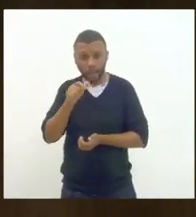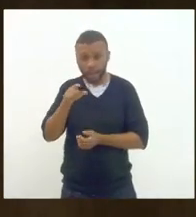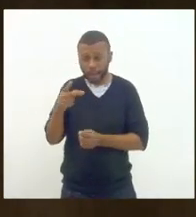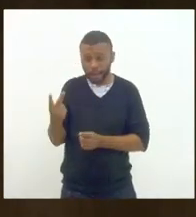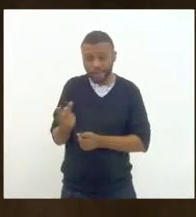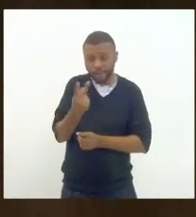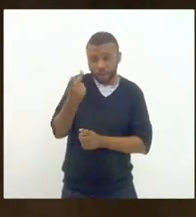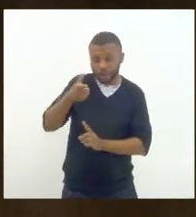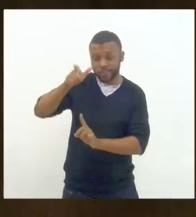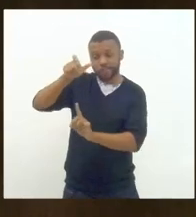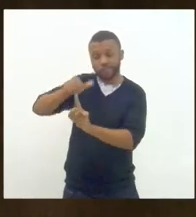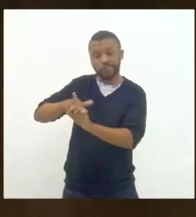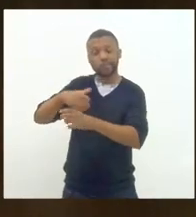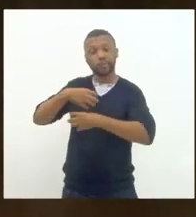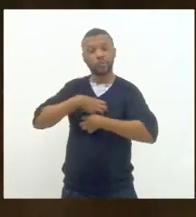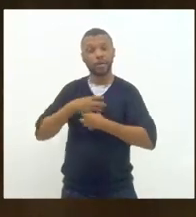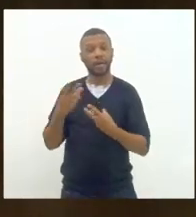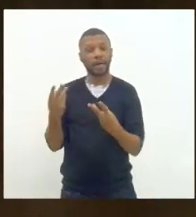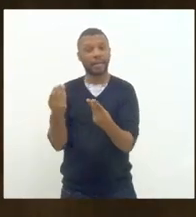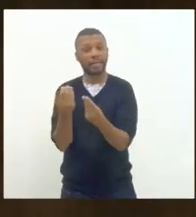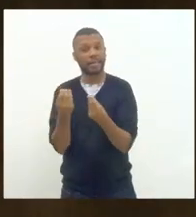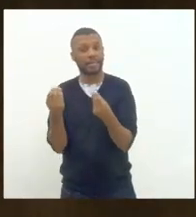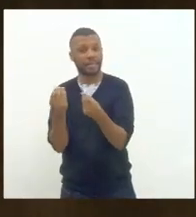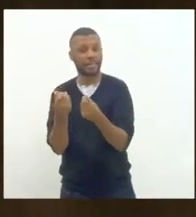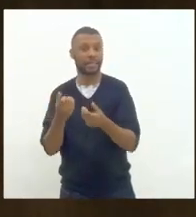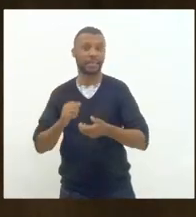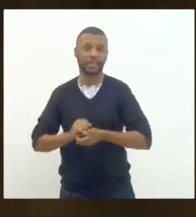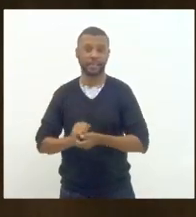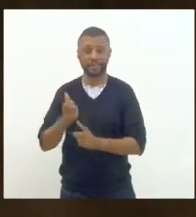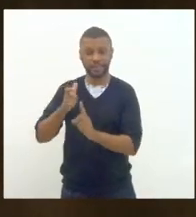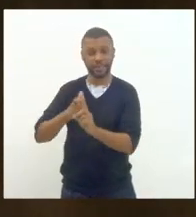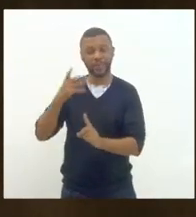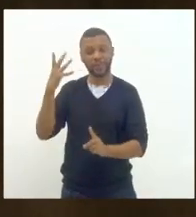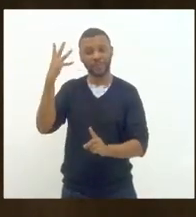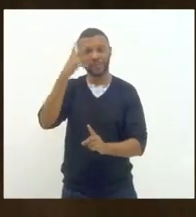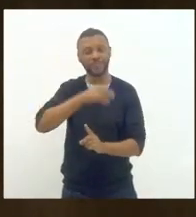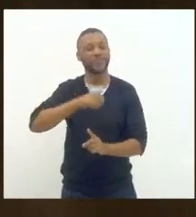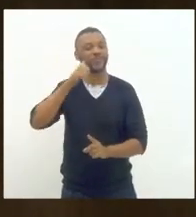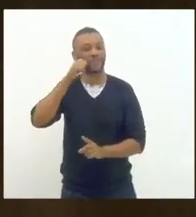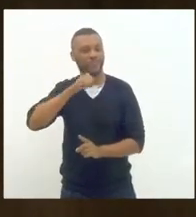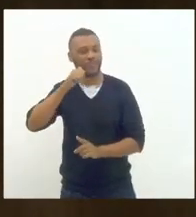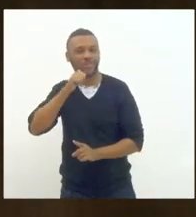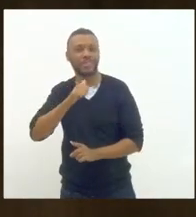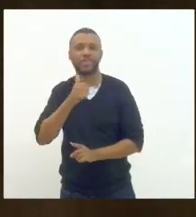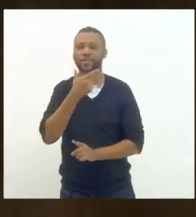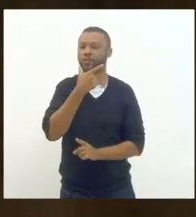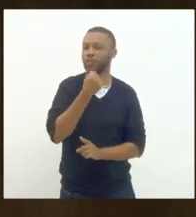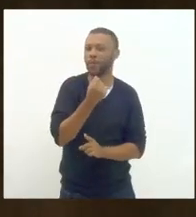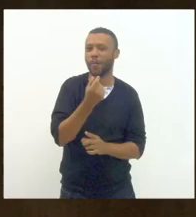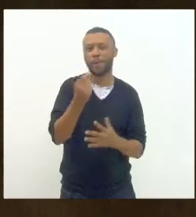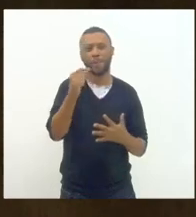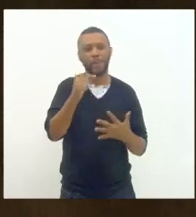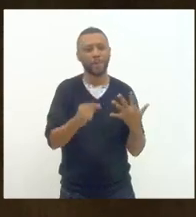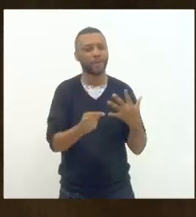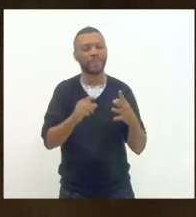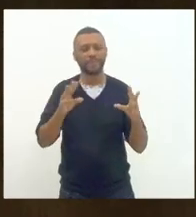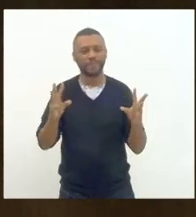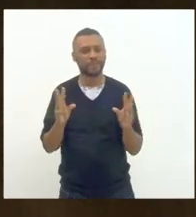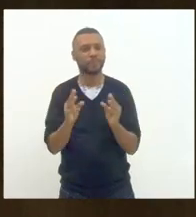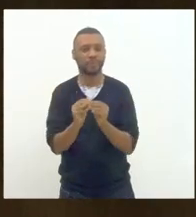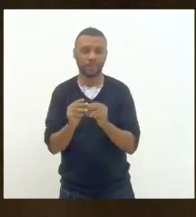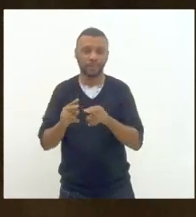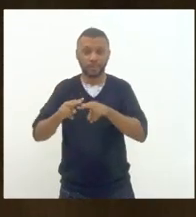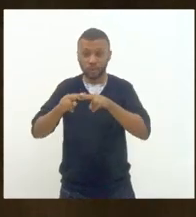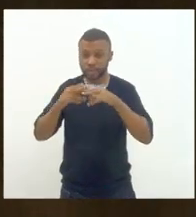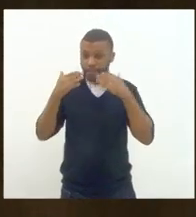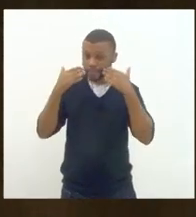ela é, pela sua essência. Aí está a beleza da mulher, do homem e etc. Sendo assim,